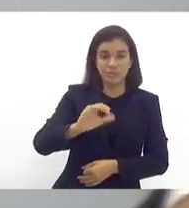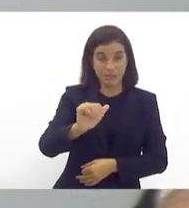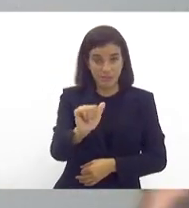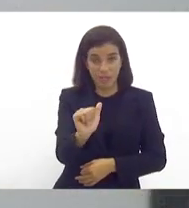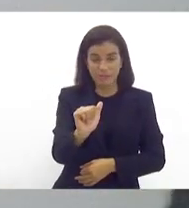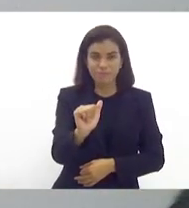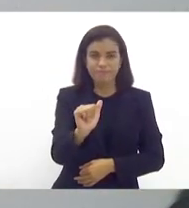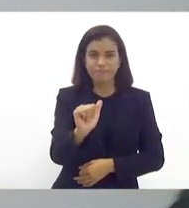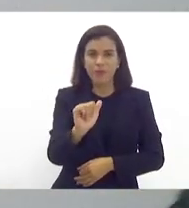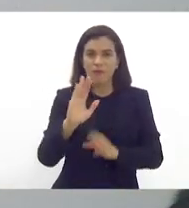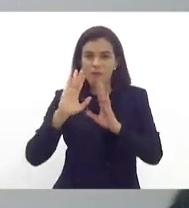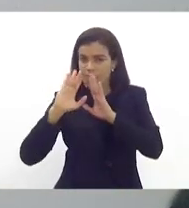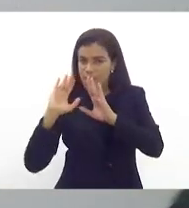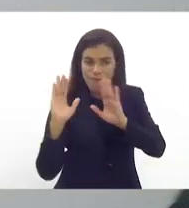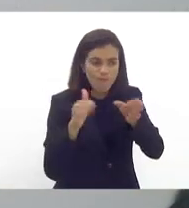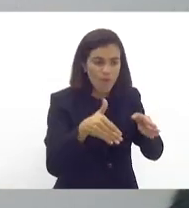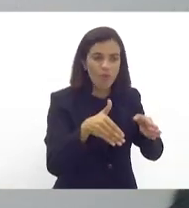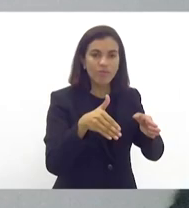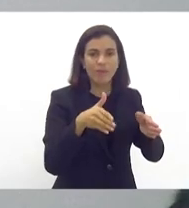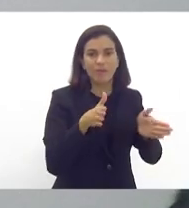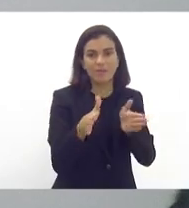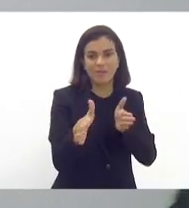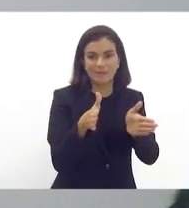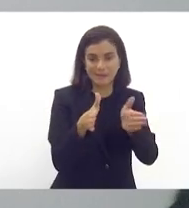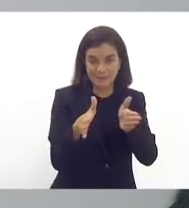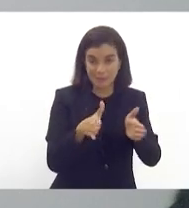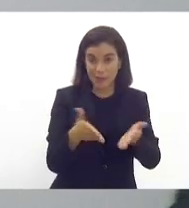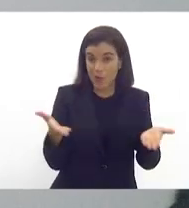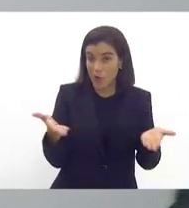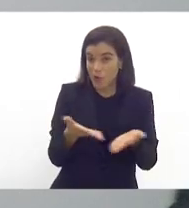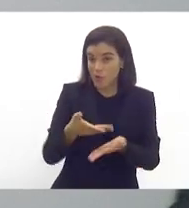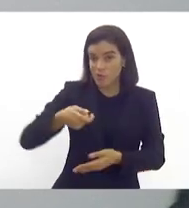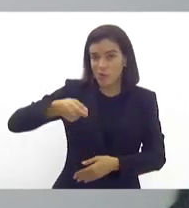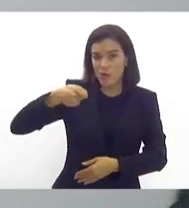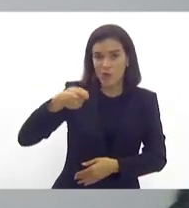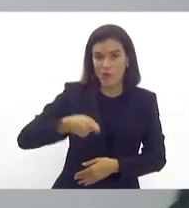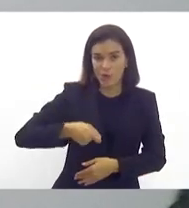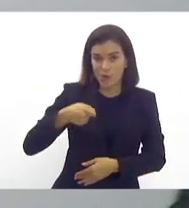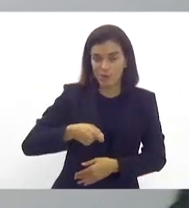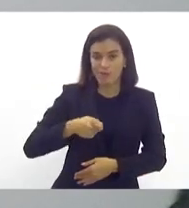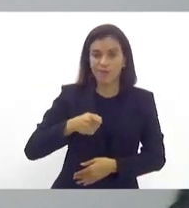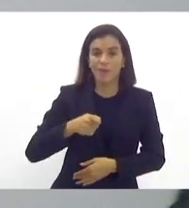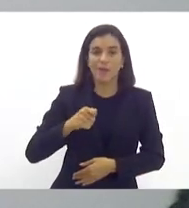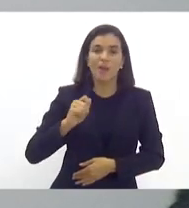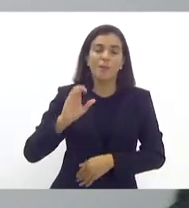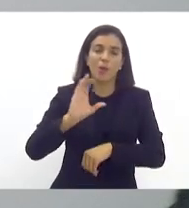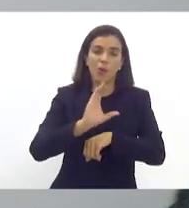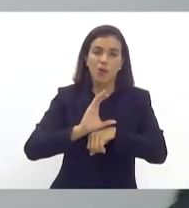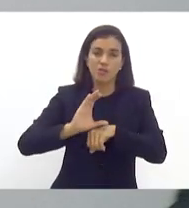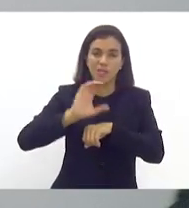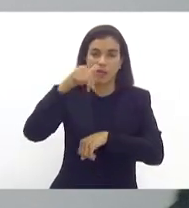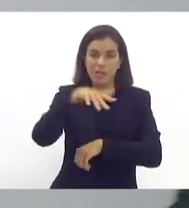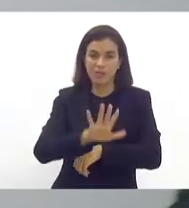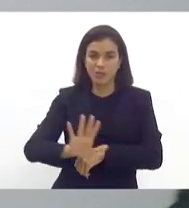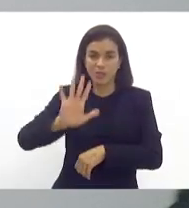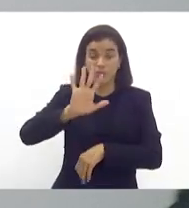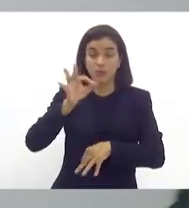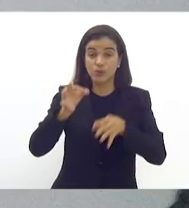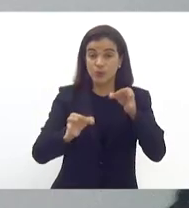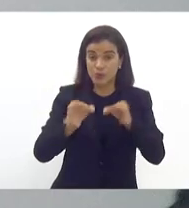estivesse voltado para esse tema hoje é obrigatório pelo CNJ que todos os tribunais do